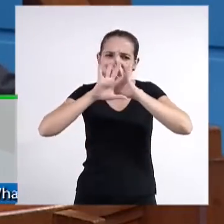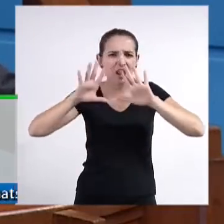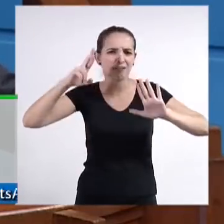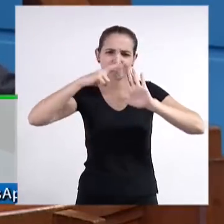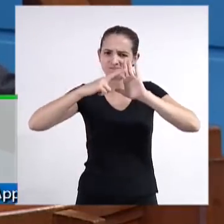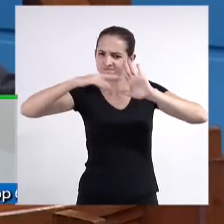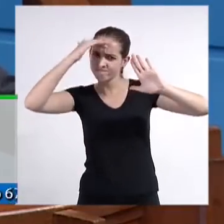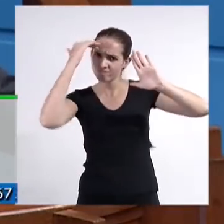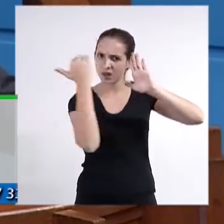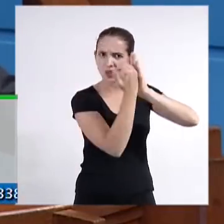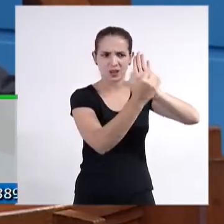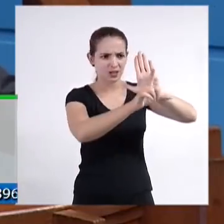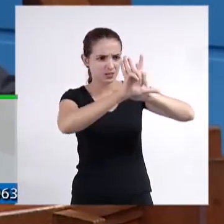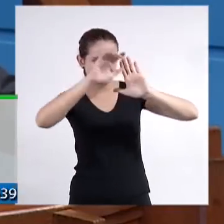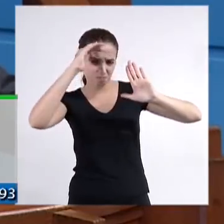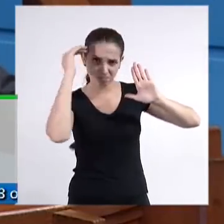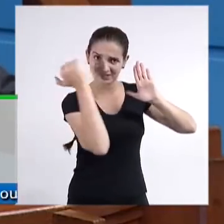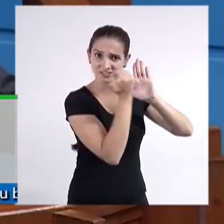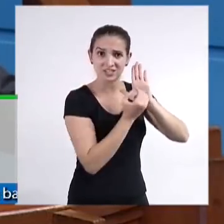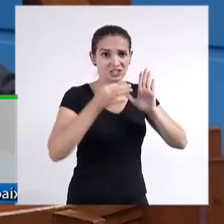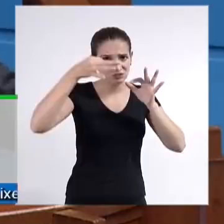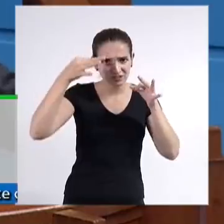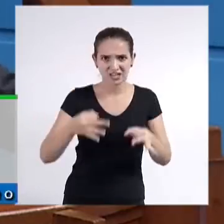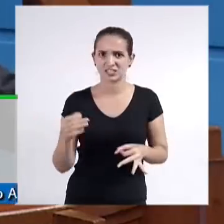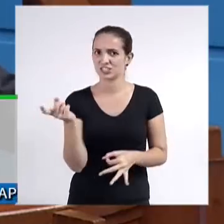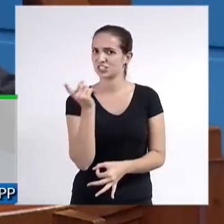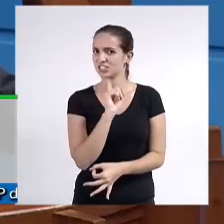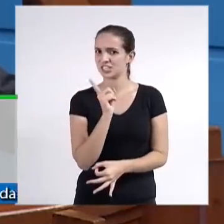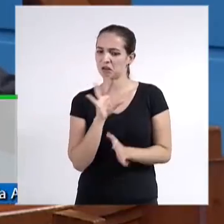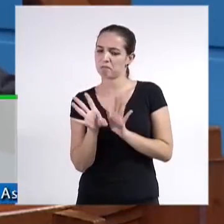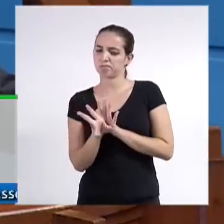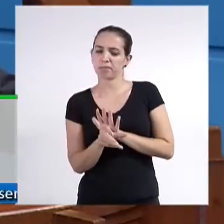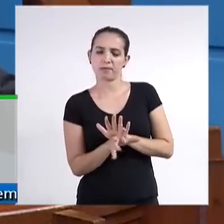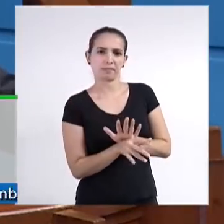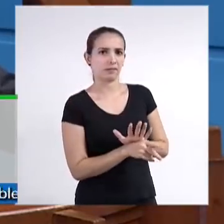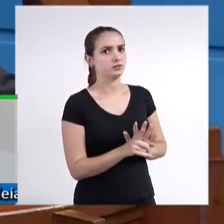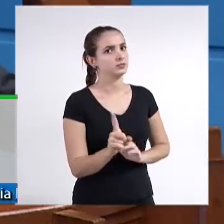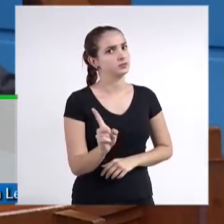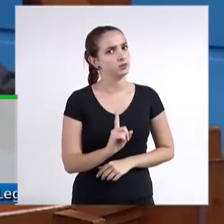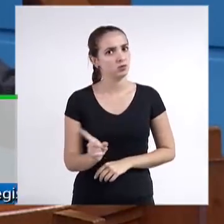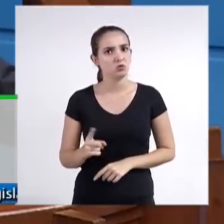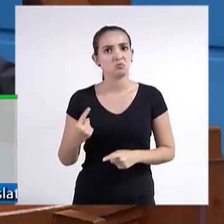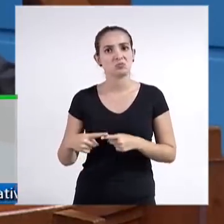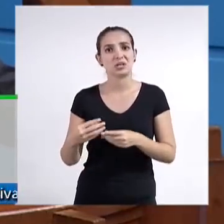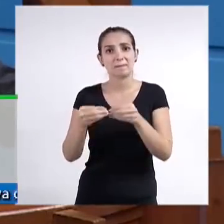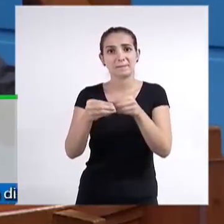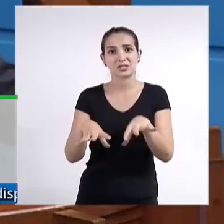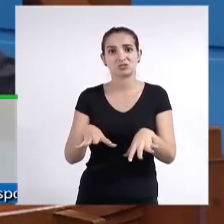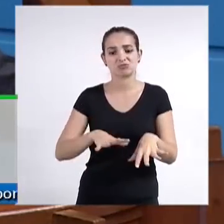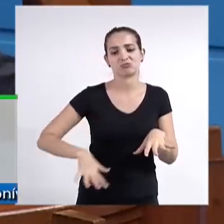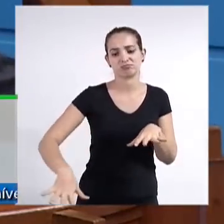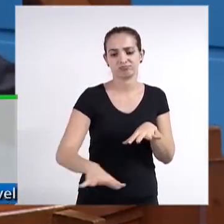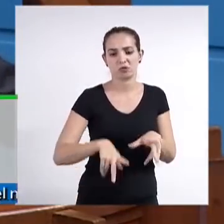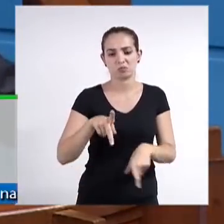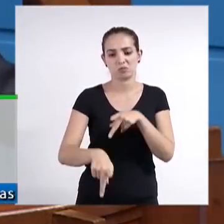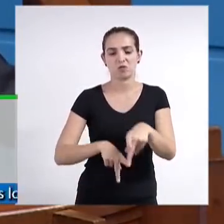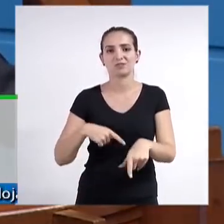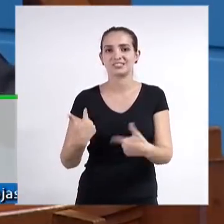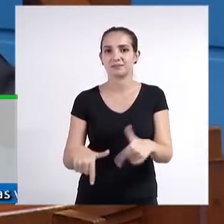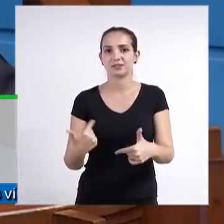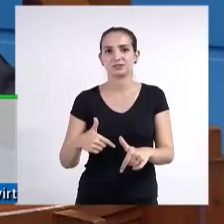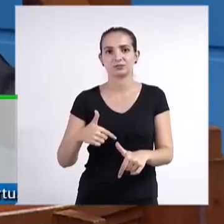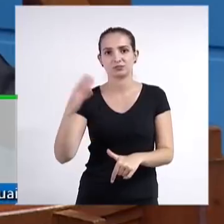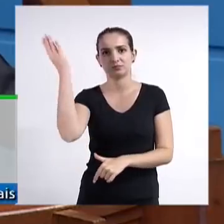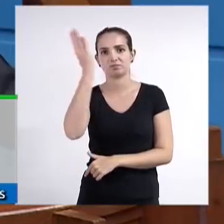nada seja barganhado em detrimento do prejuízo e do suor do trabalhador e da trabalhadora desse país.